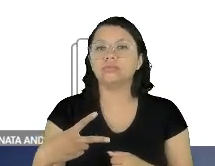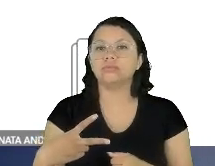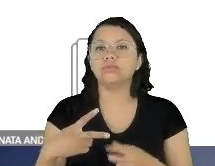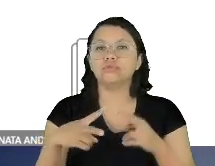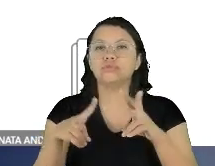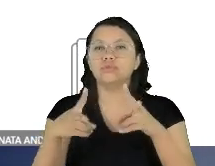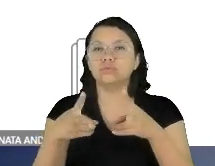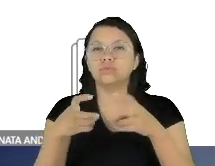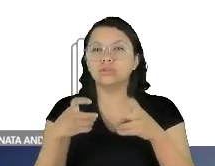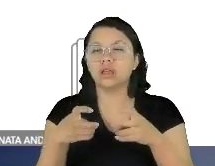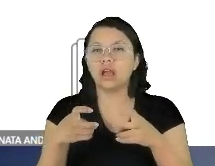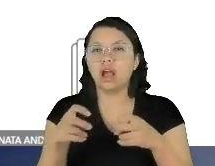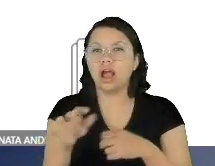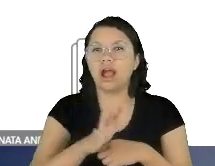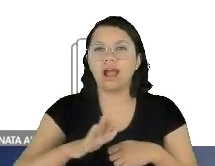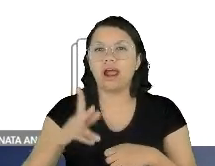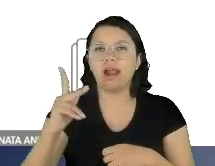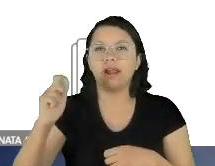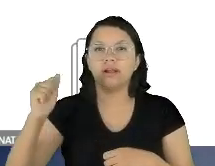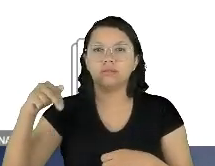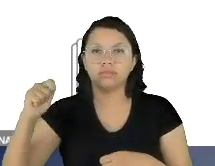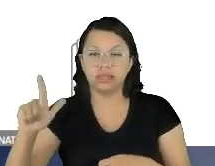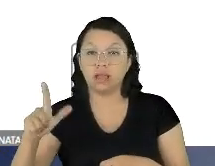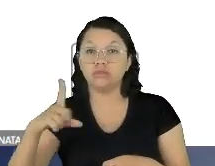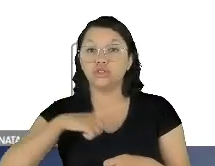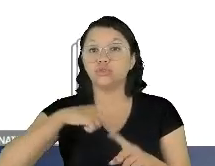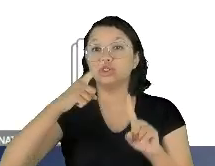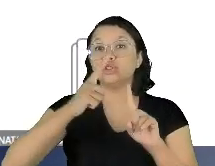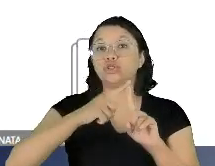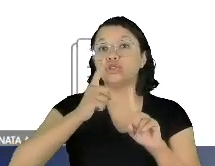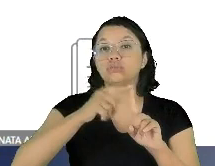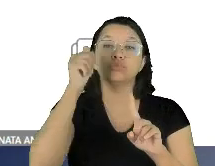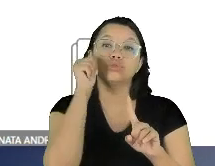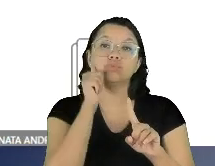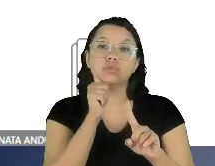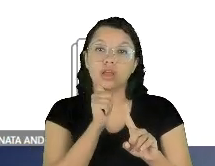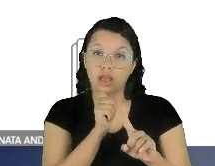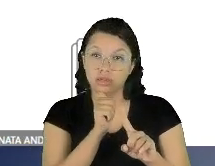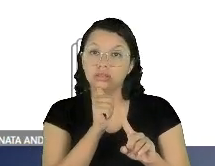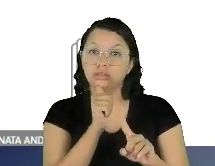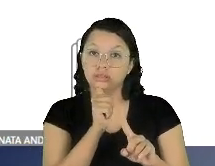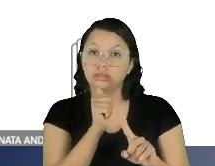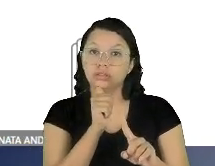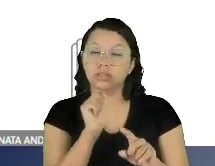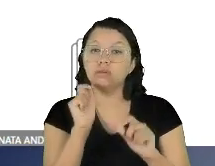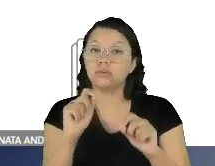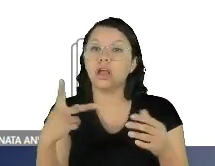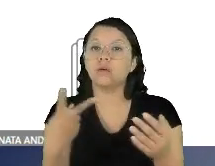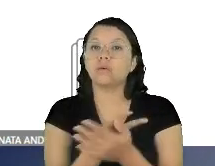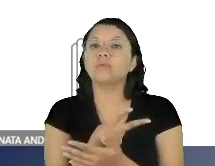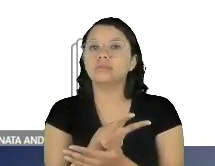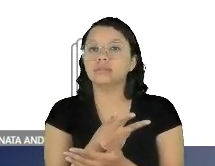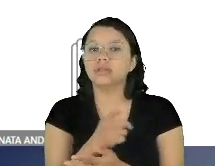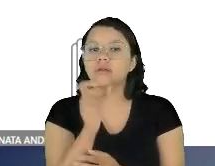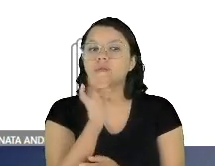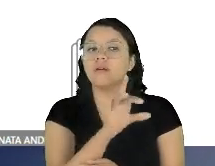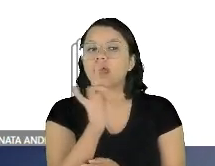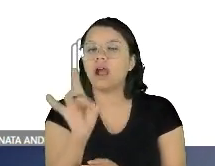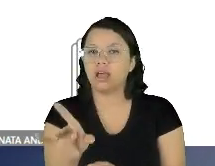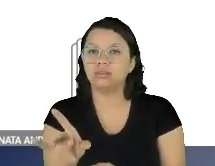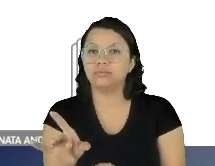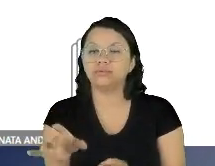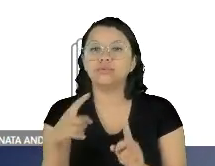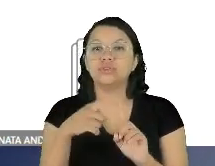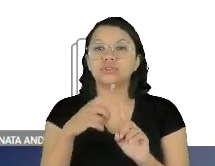aspecto penal, os tipos de mulheres e as suas diversas consequências. Então, o tipo